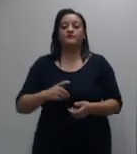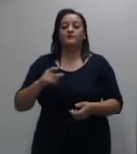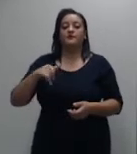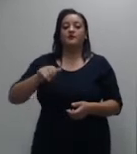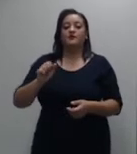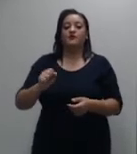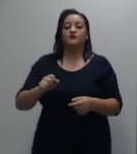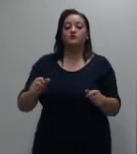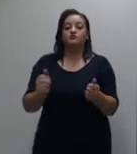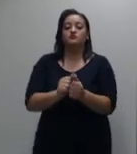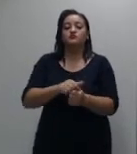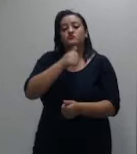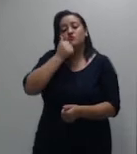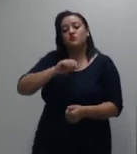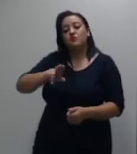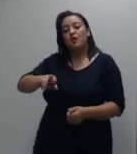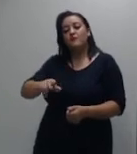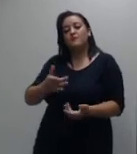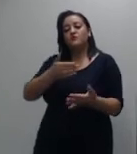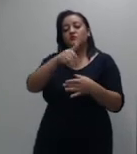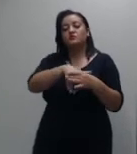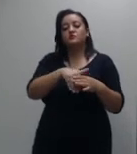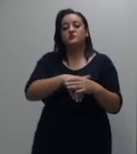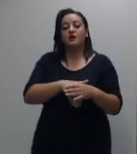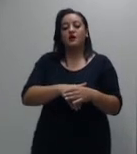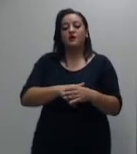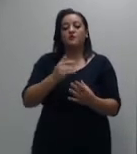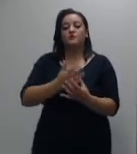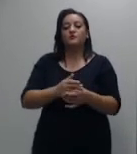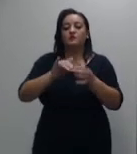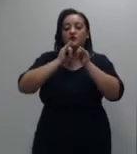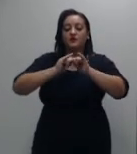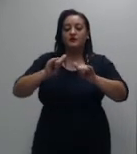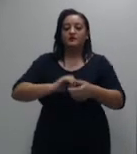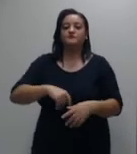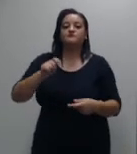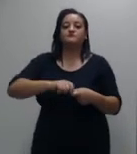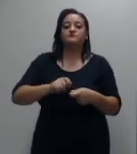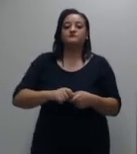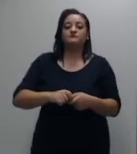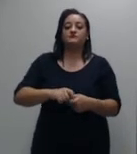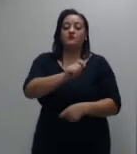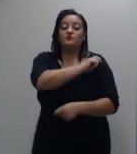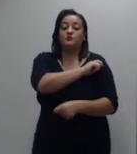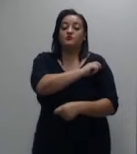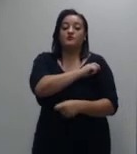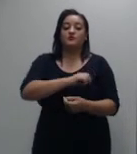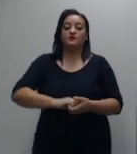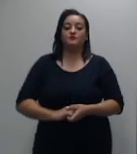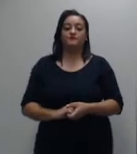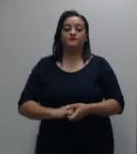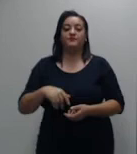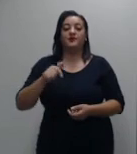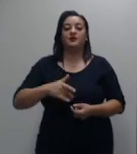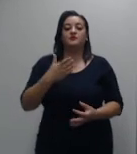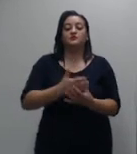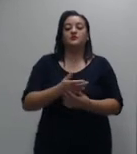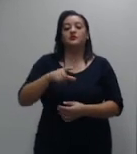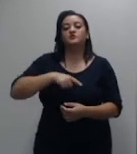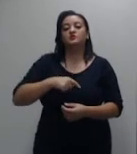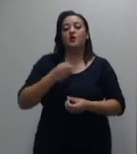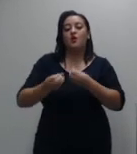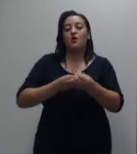ingressaram com uma ação declaratória o pedido de obrigação de fazer no Rio de Janeiro E é só são tinha como